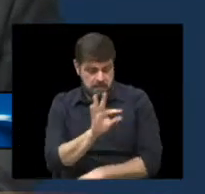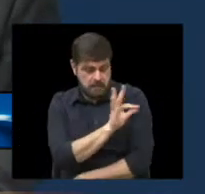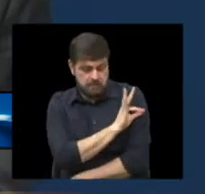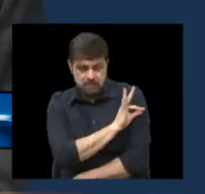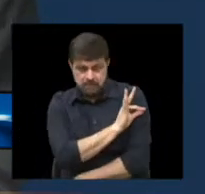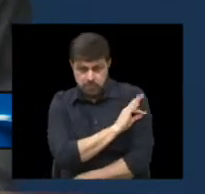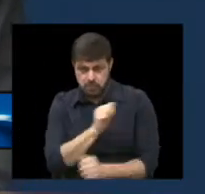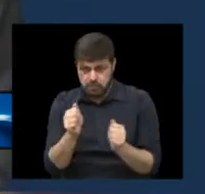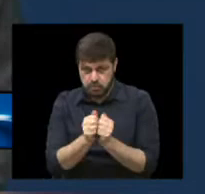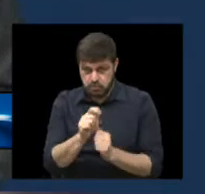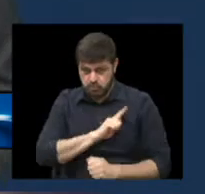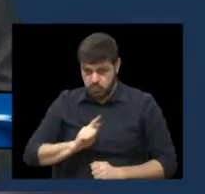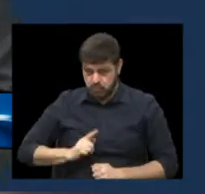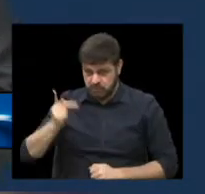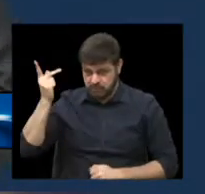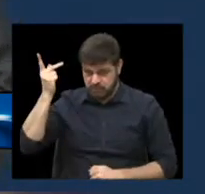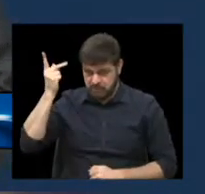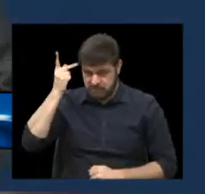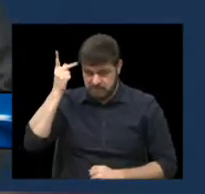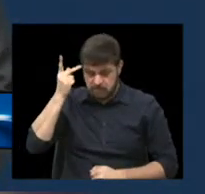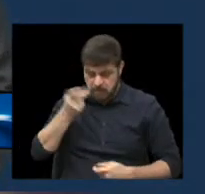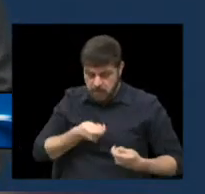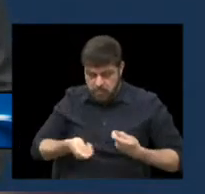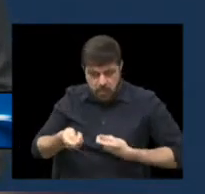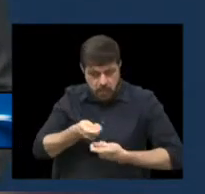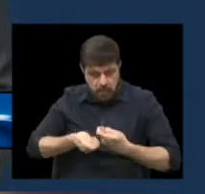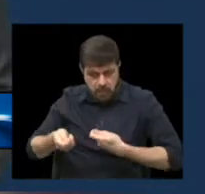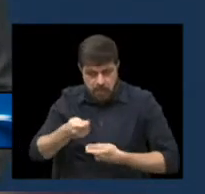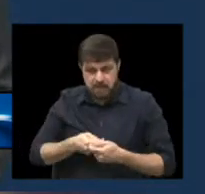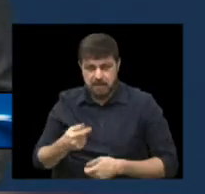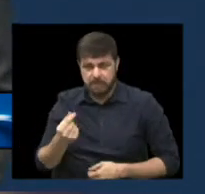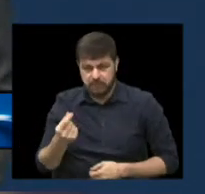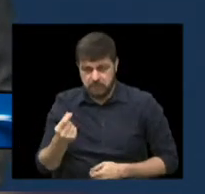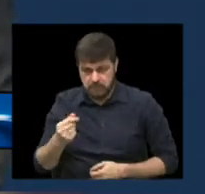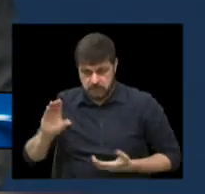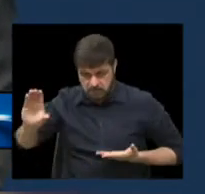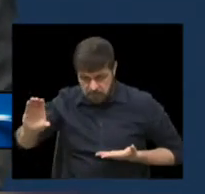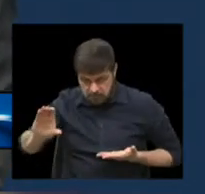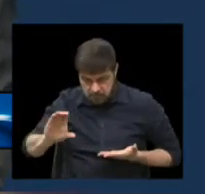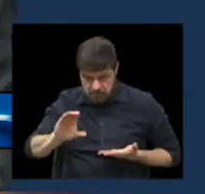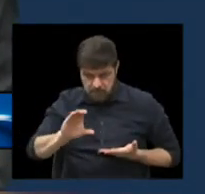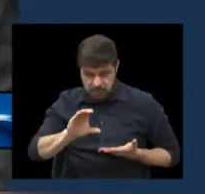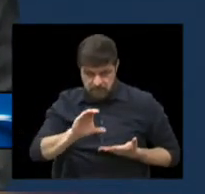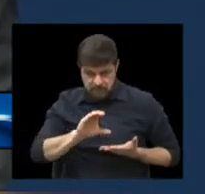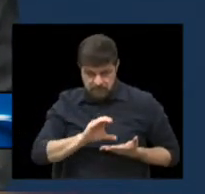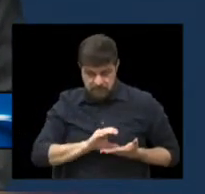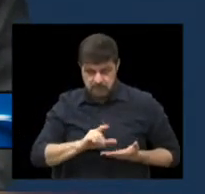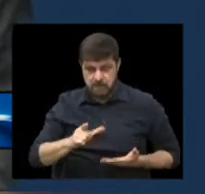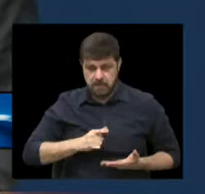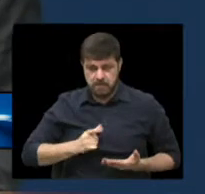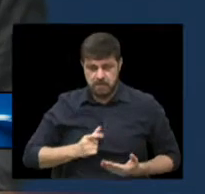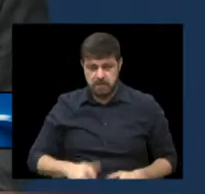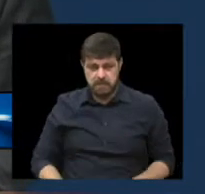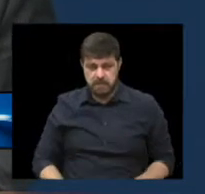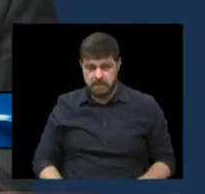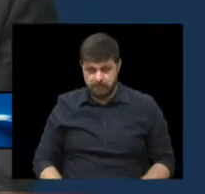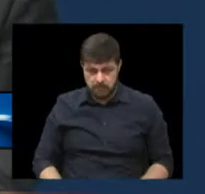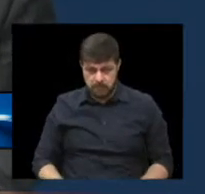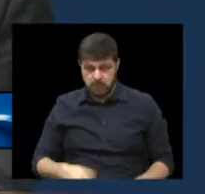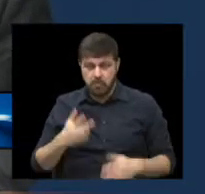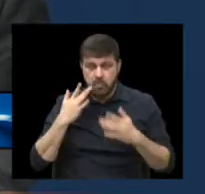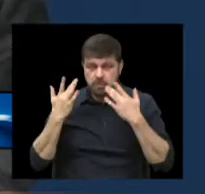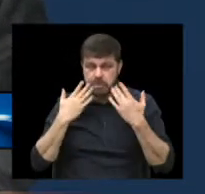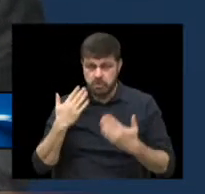Prefeitura com o governo estadual para que parte da verba que seria destinada ao Teatro de Ópera, que seria construído no Parque Ecológico